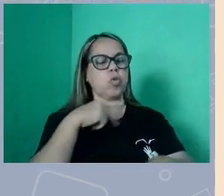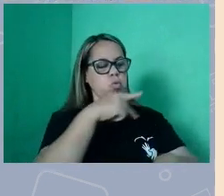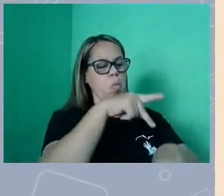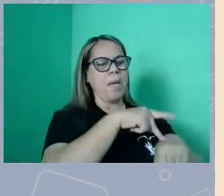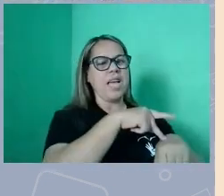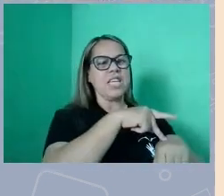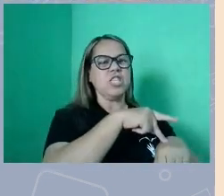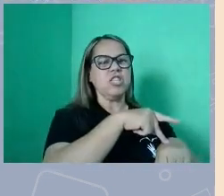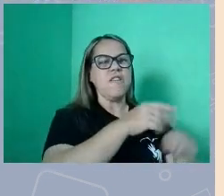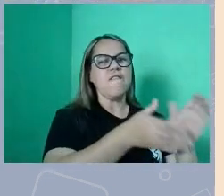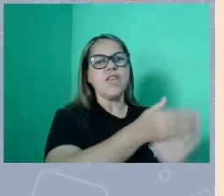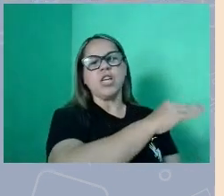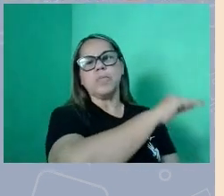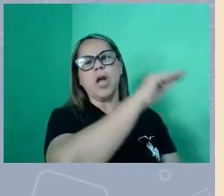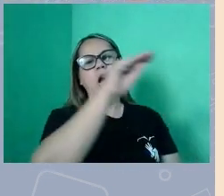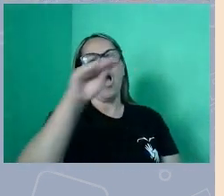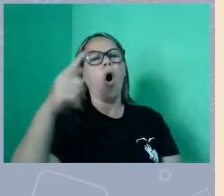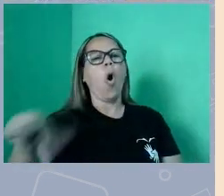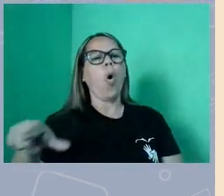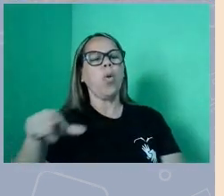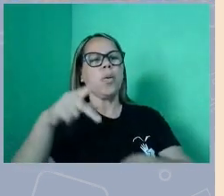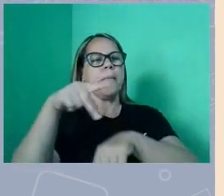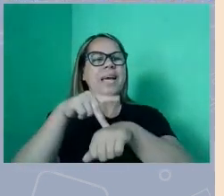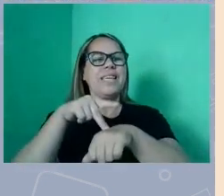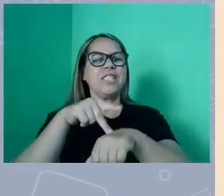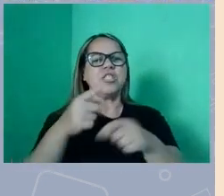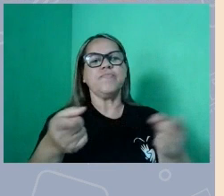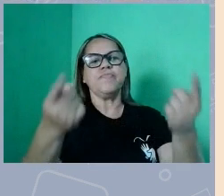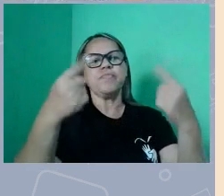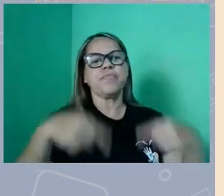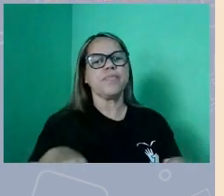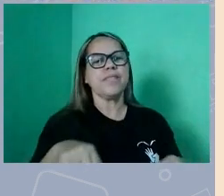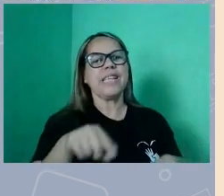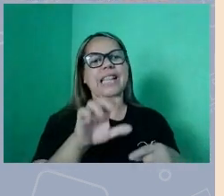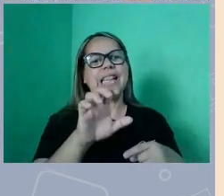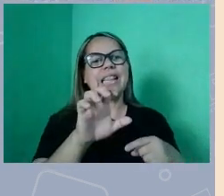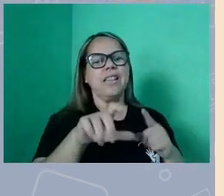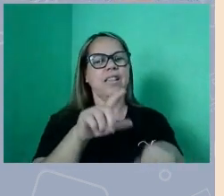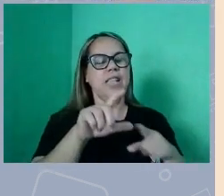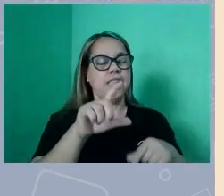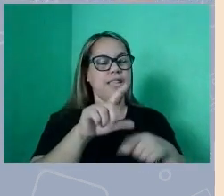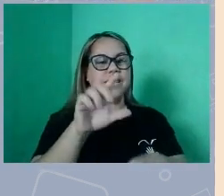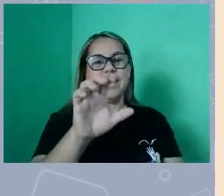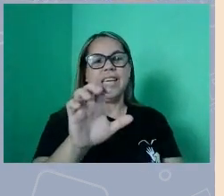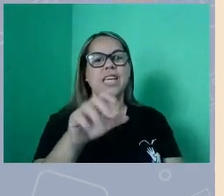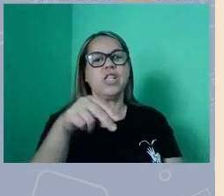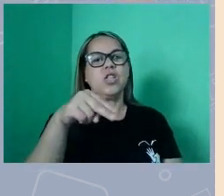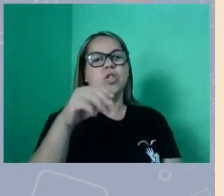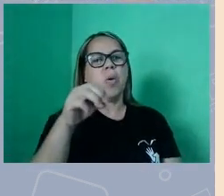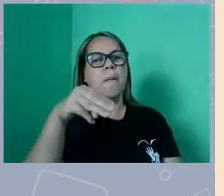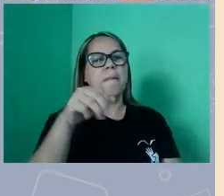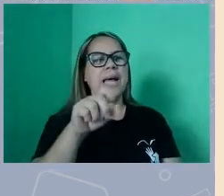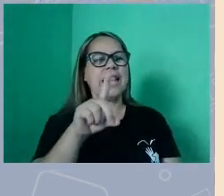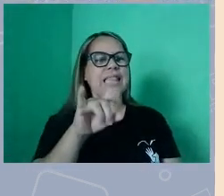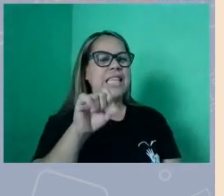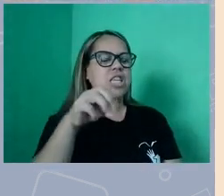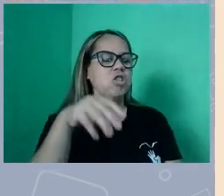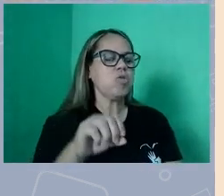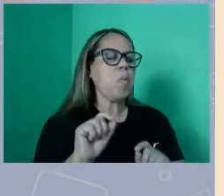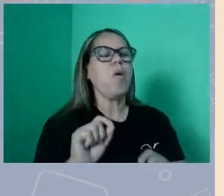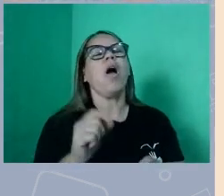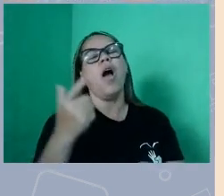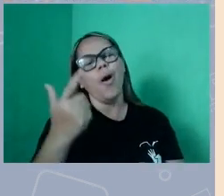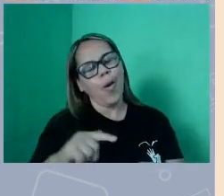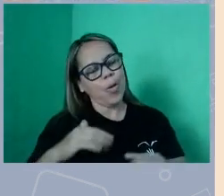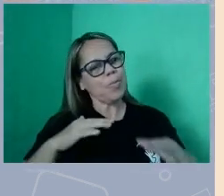em direção a outro nomadismo é um outro momento é um outro exemplo né de movimento migratório e